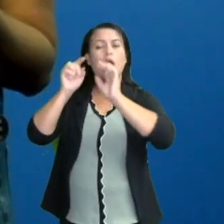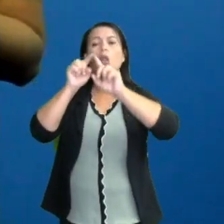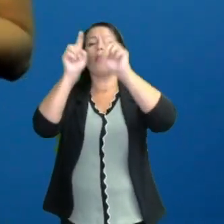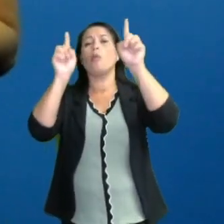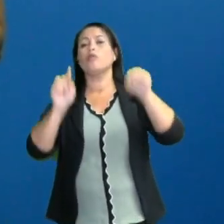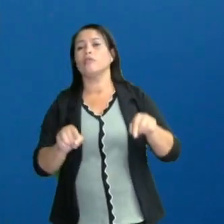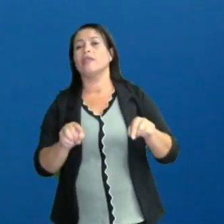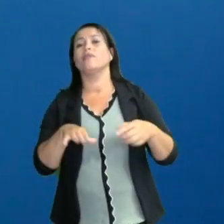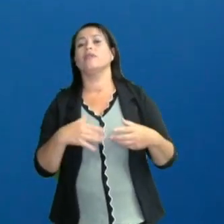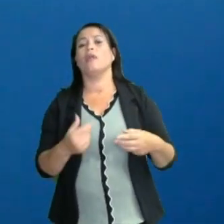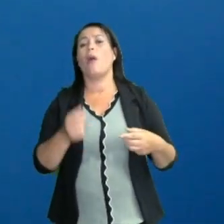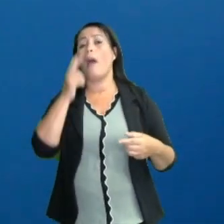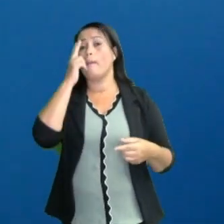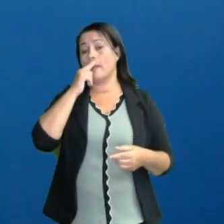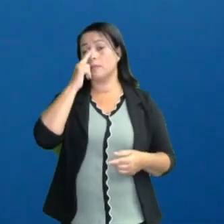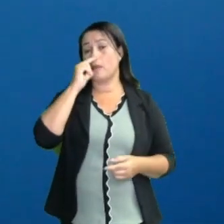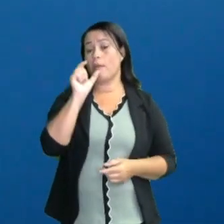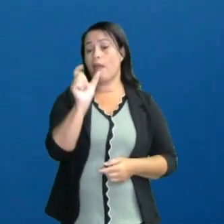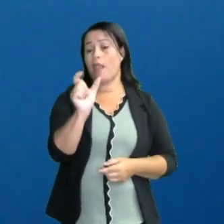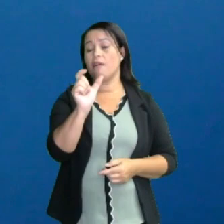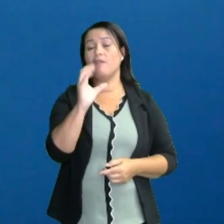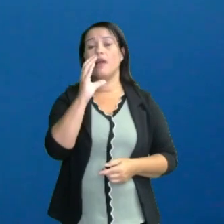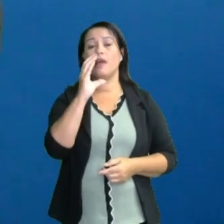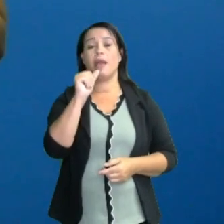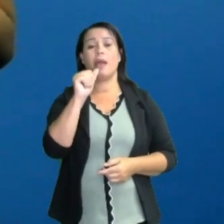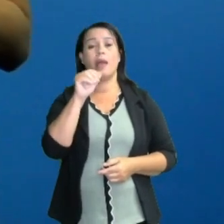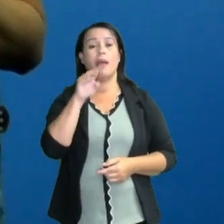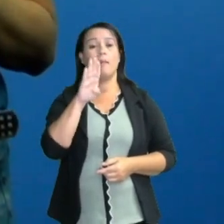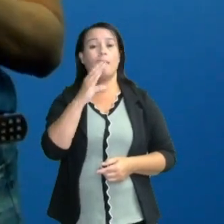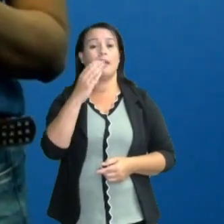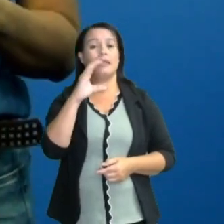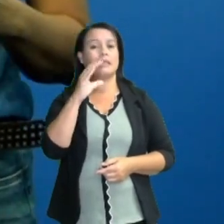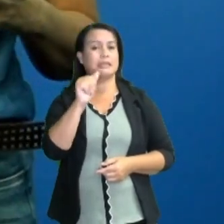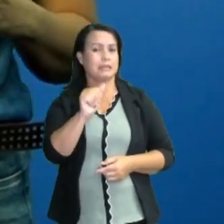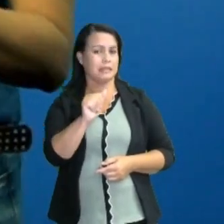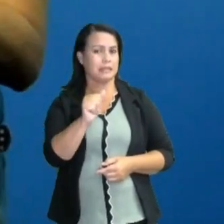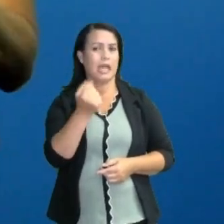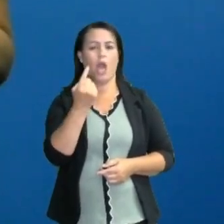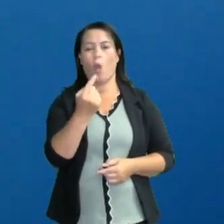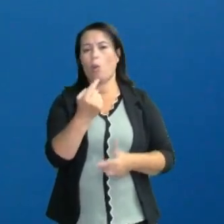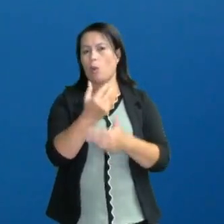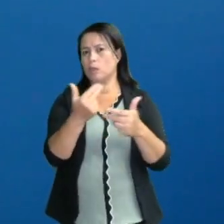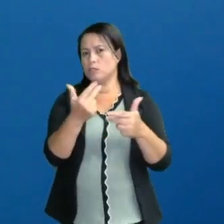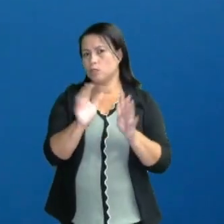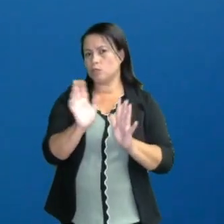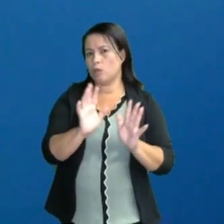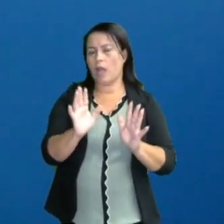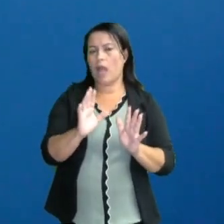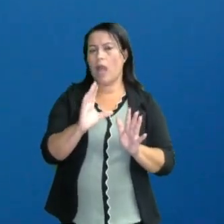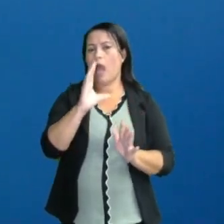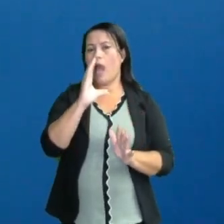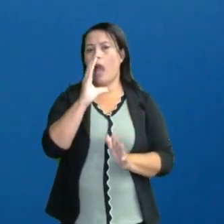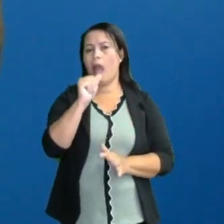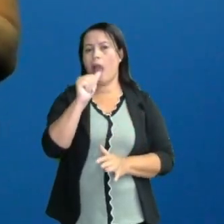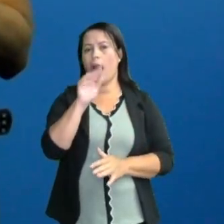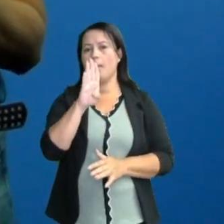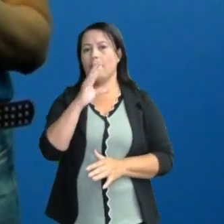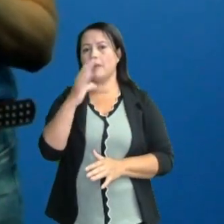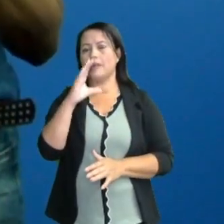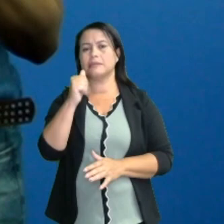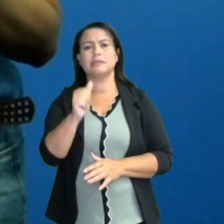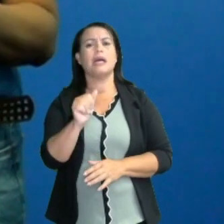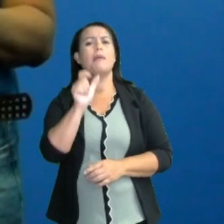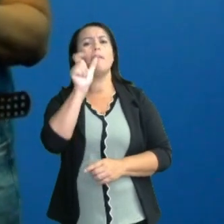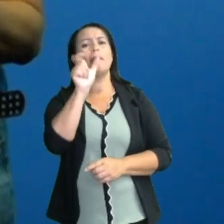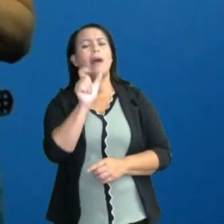uma mesma palavra, tá? Cabeça é uma coisa só, não existe cabeça ou outras coisas. É cabeça é uma só. Então, ela